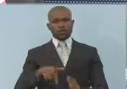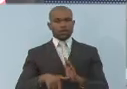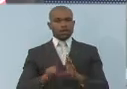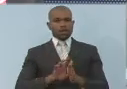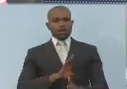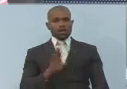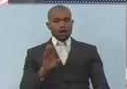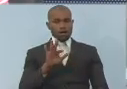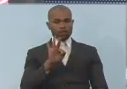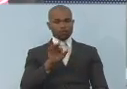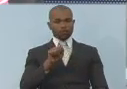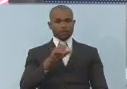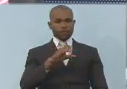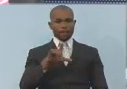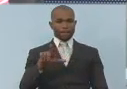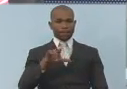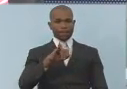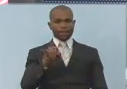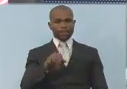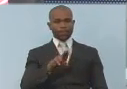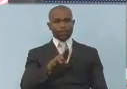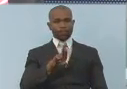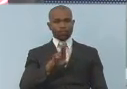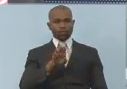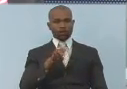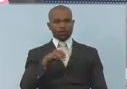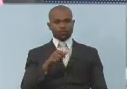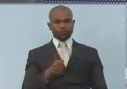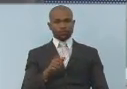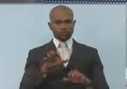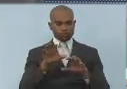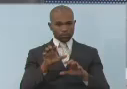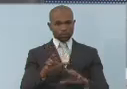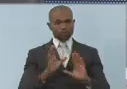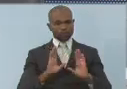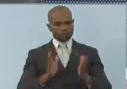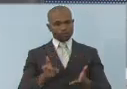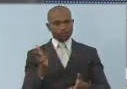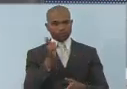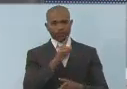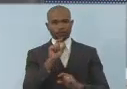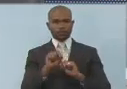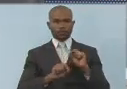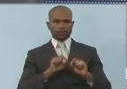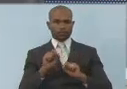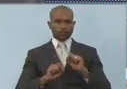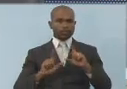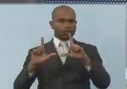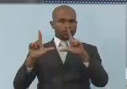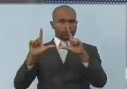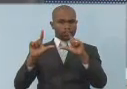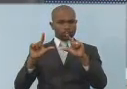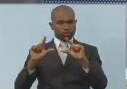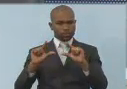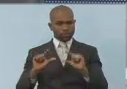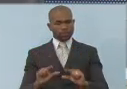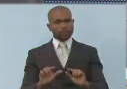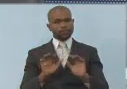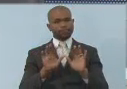Fácil Jurema. Então, com isso, tem diminuído, embora nós não